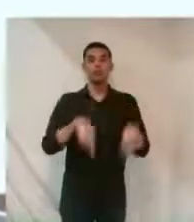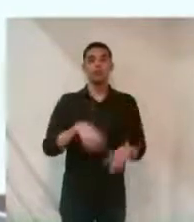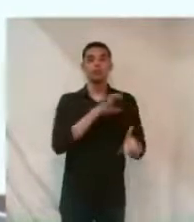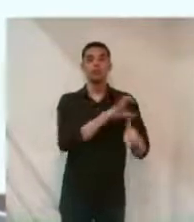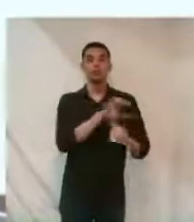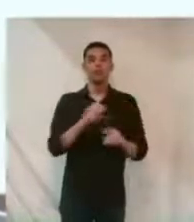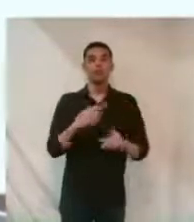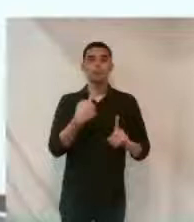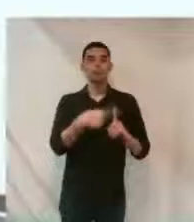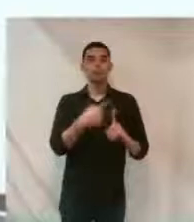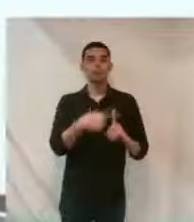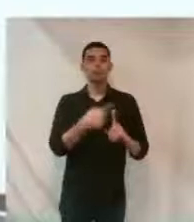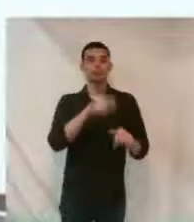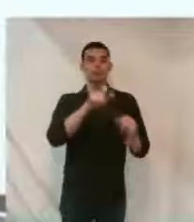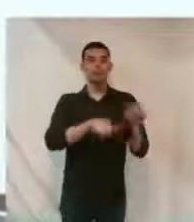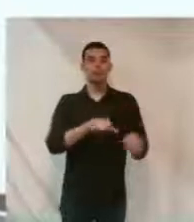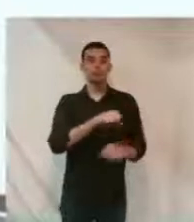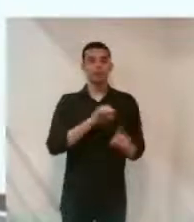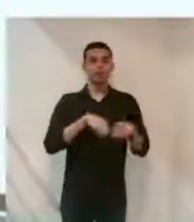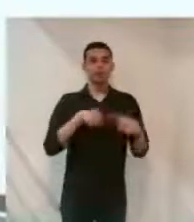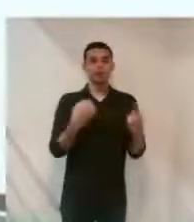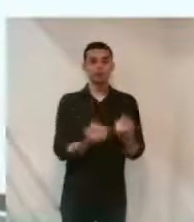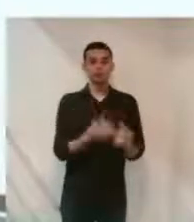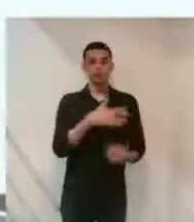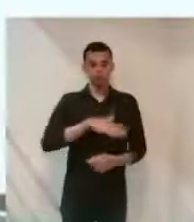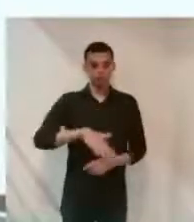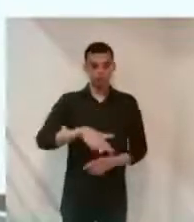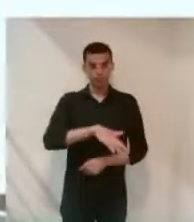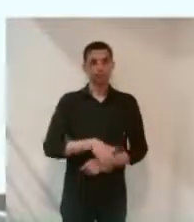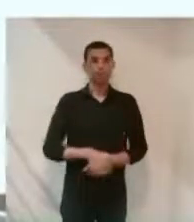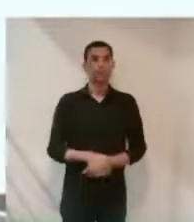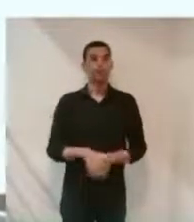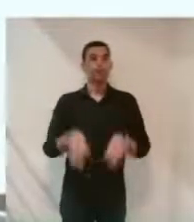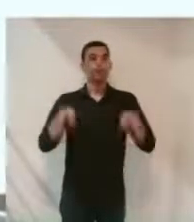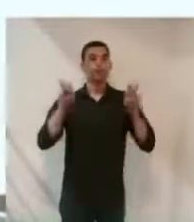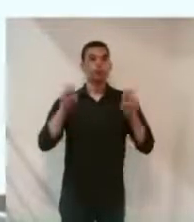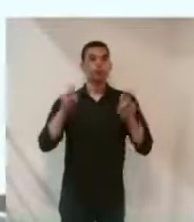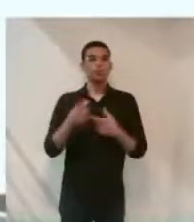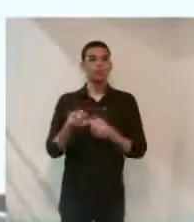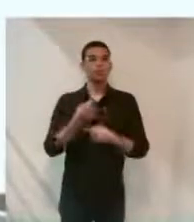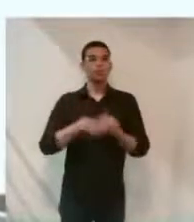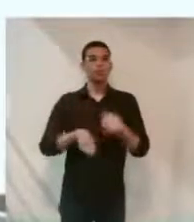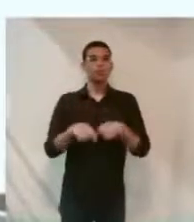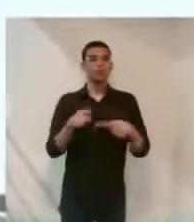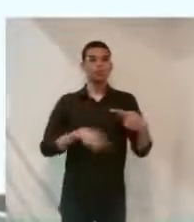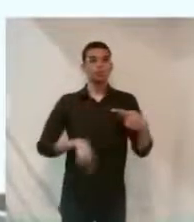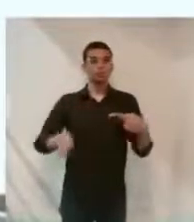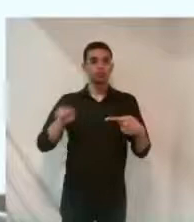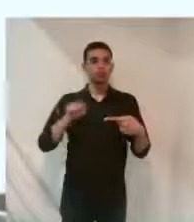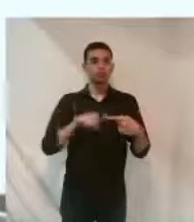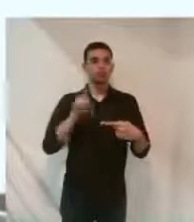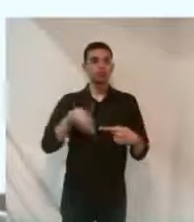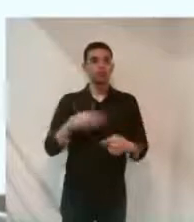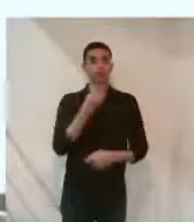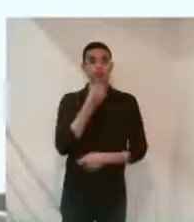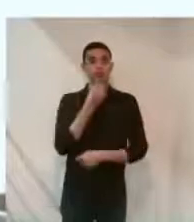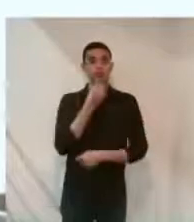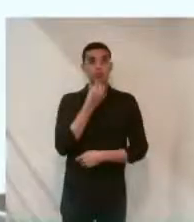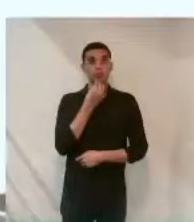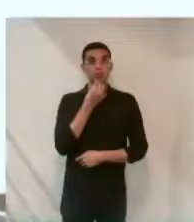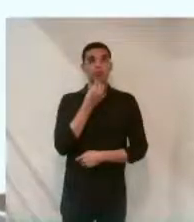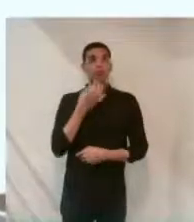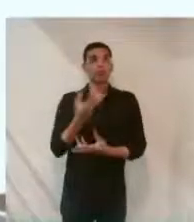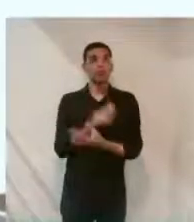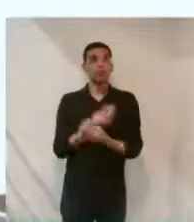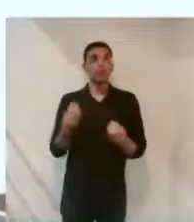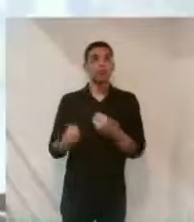tema de resíduo da logística, da economia circular, ele se transformou numa oportunidade de mercado e muitas empresas surgiram em